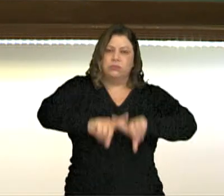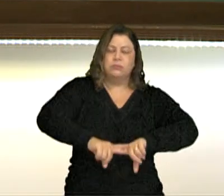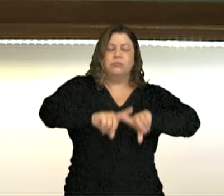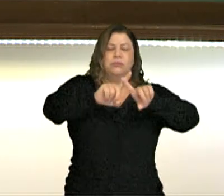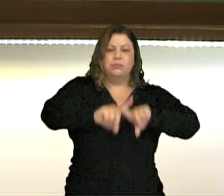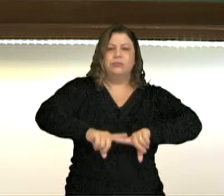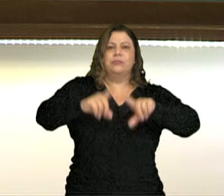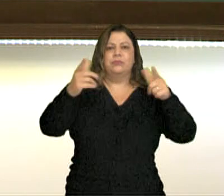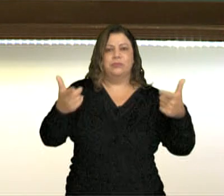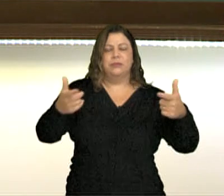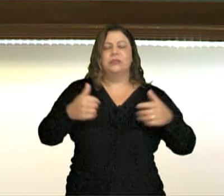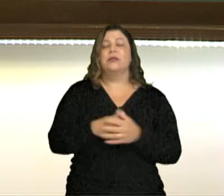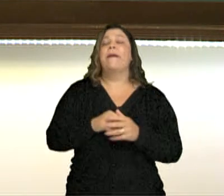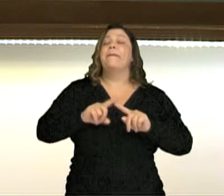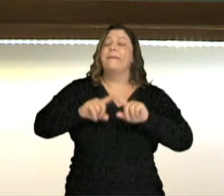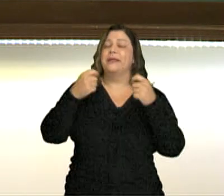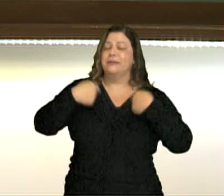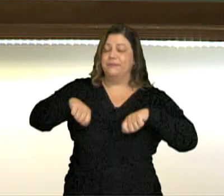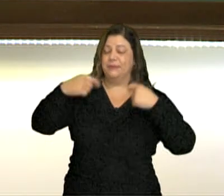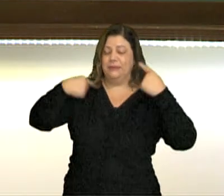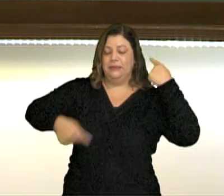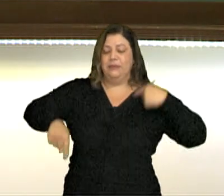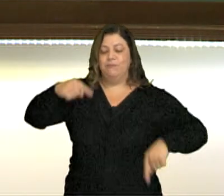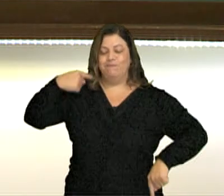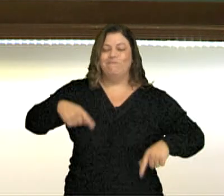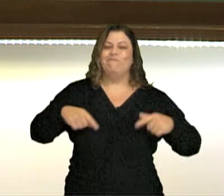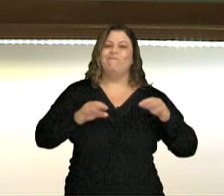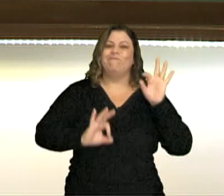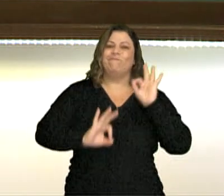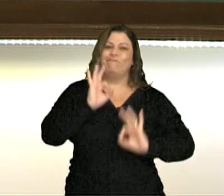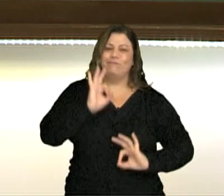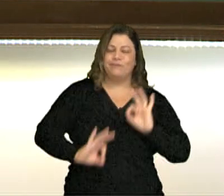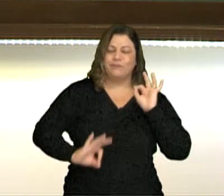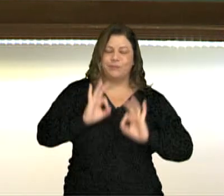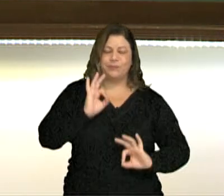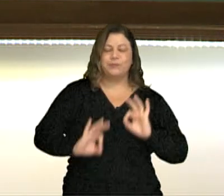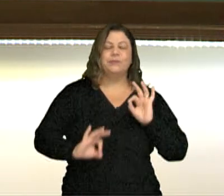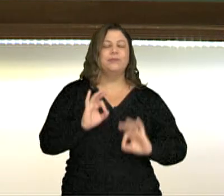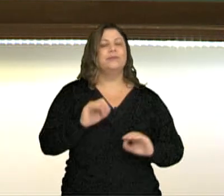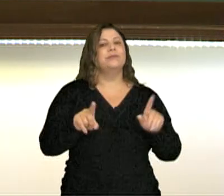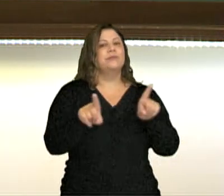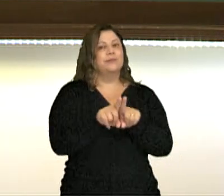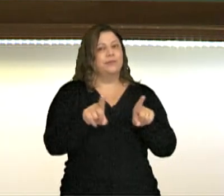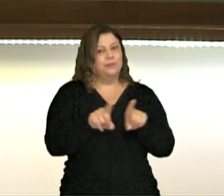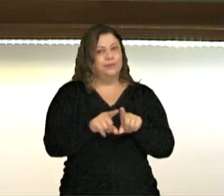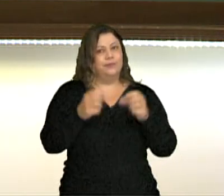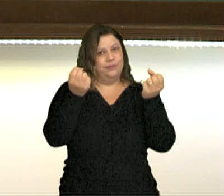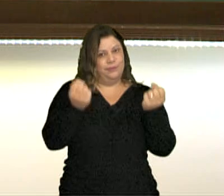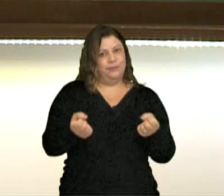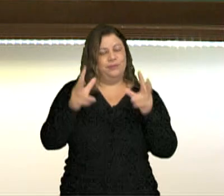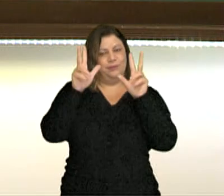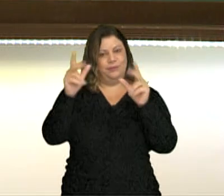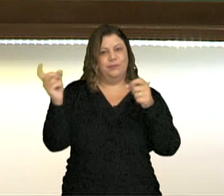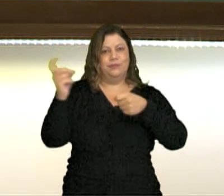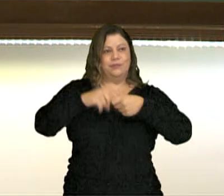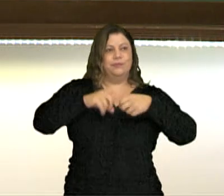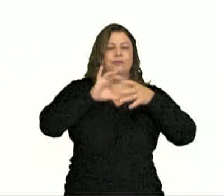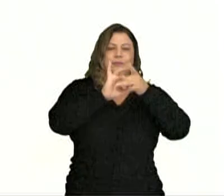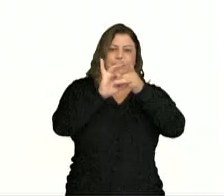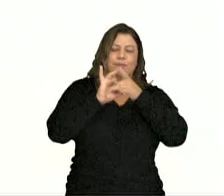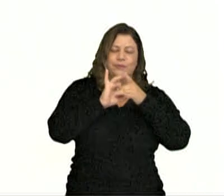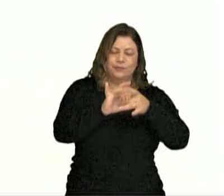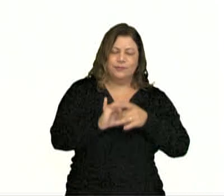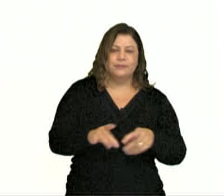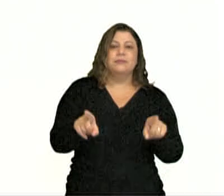ele precisa estar muito preparado. E a ginástica de condicionamento físico está associada a isso. Ela também deve